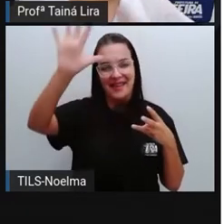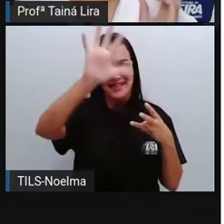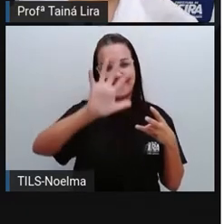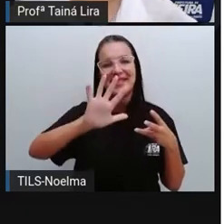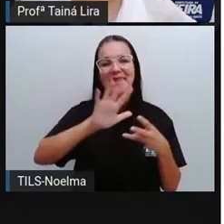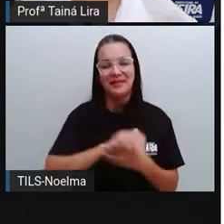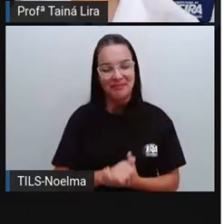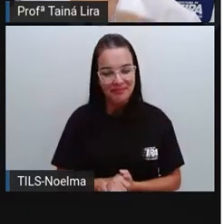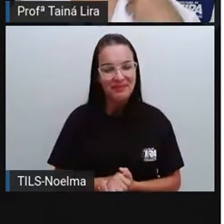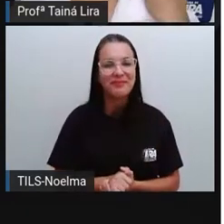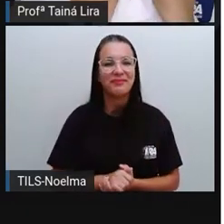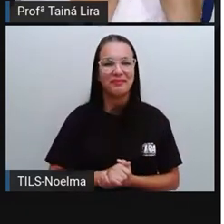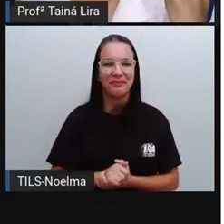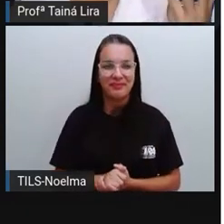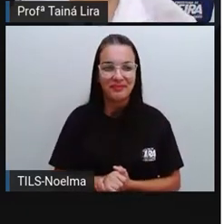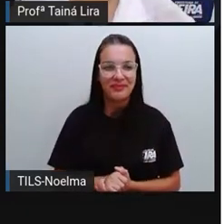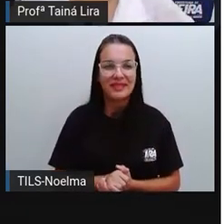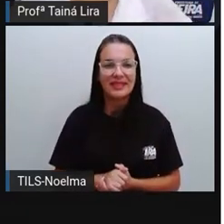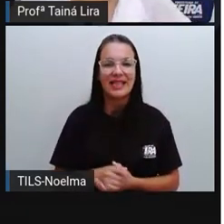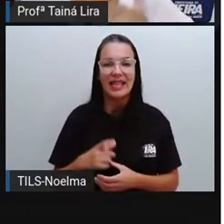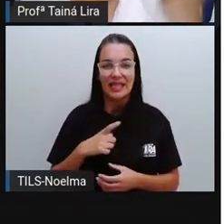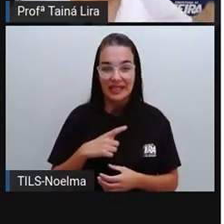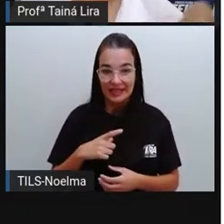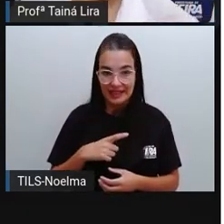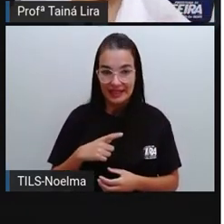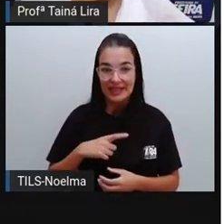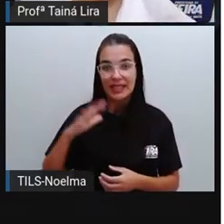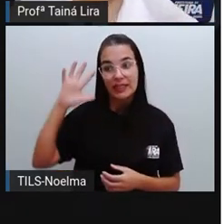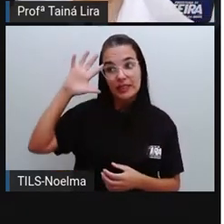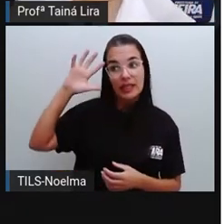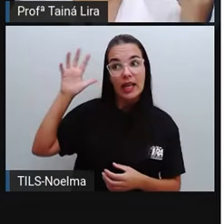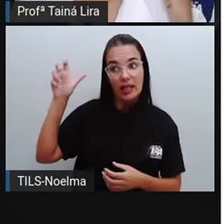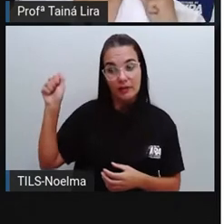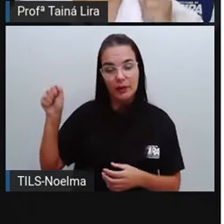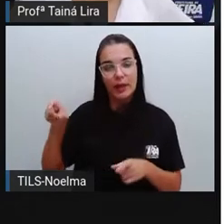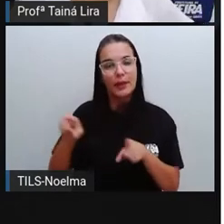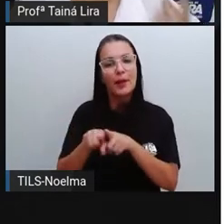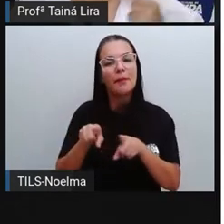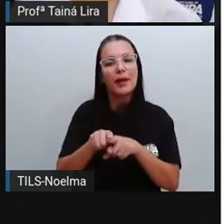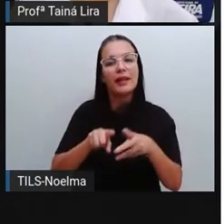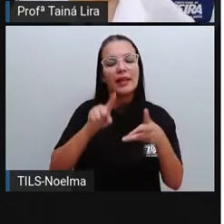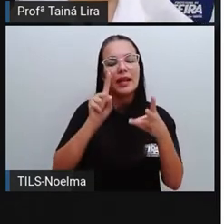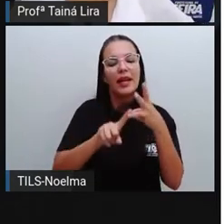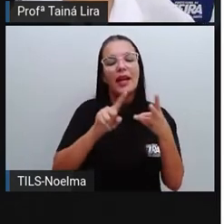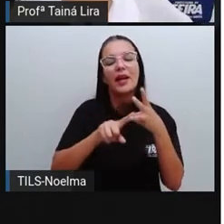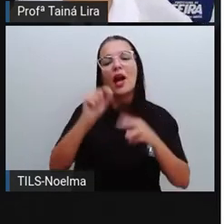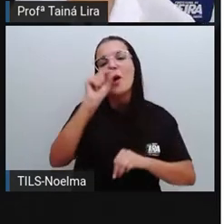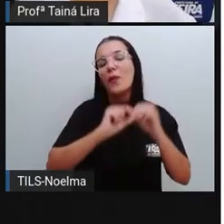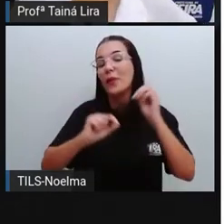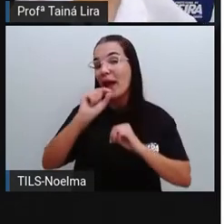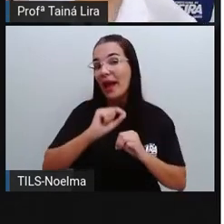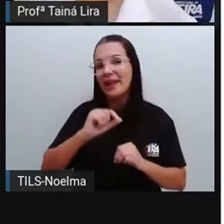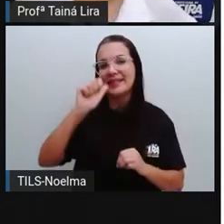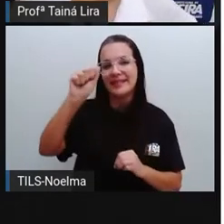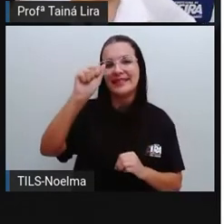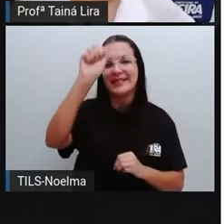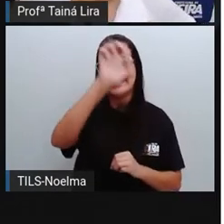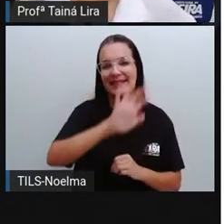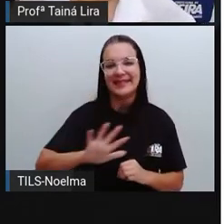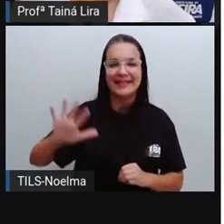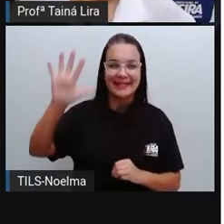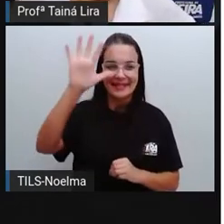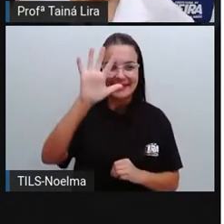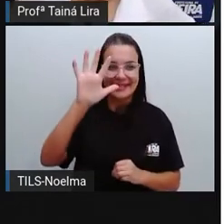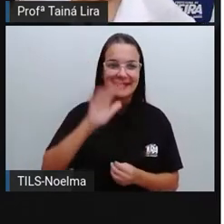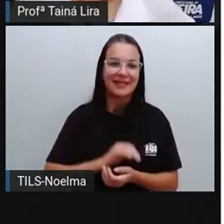espécies africanas, então a gente tem realmente elefantes lá na savana, mas a gente também tem uma espécie de elefante lá na Ásia,